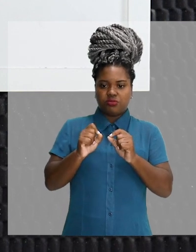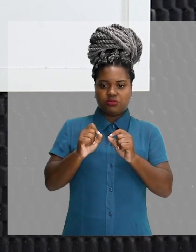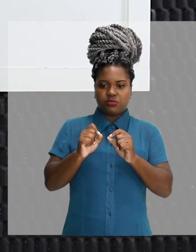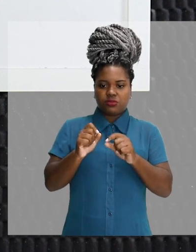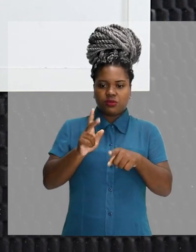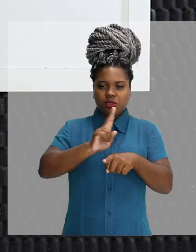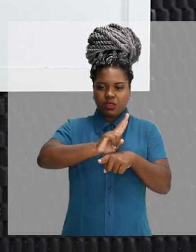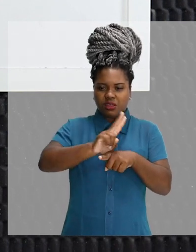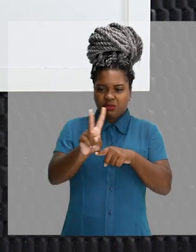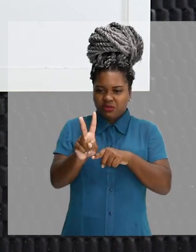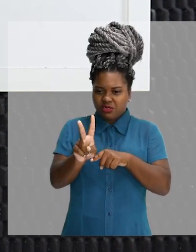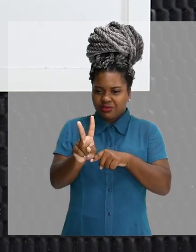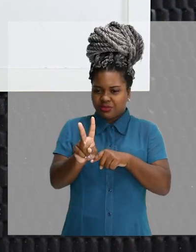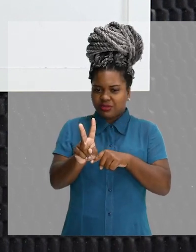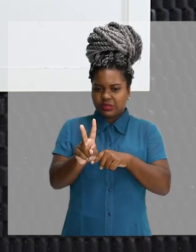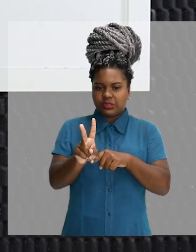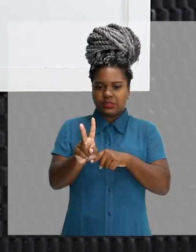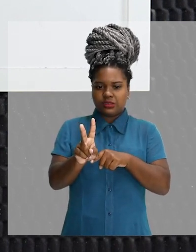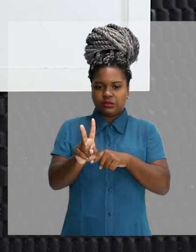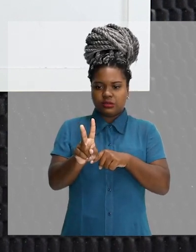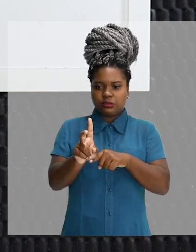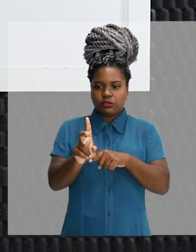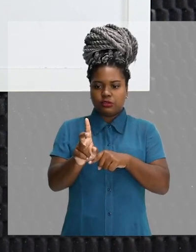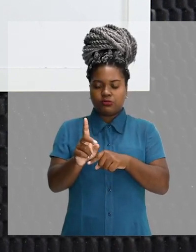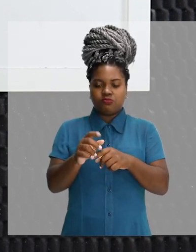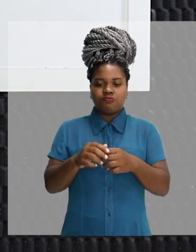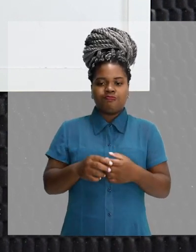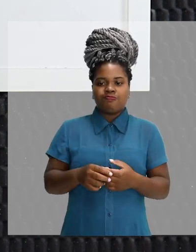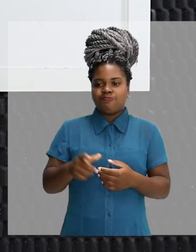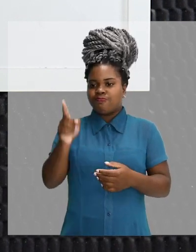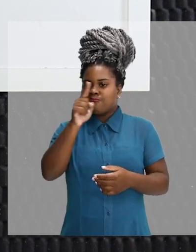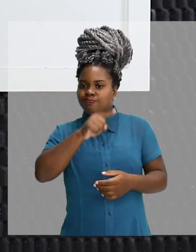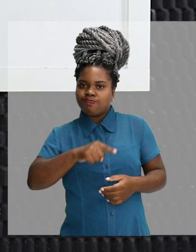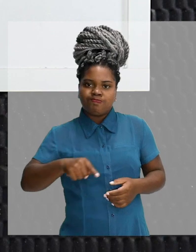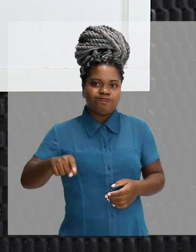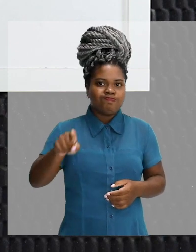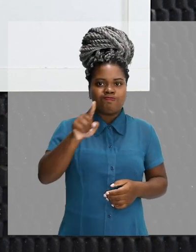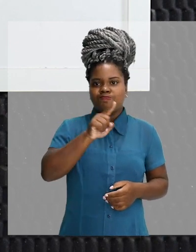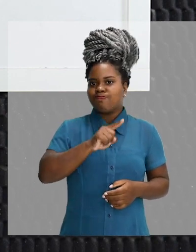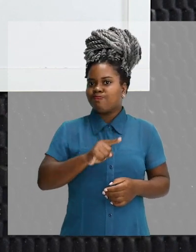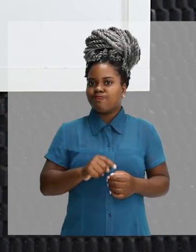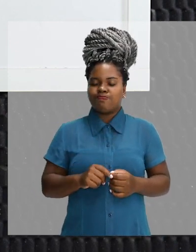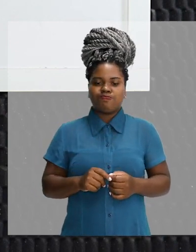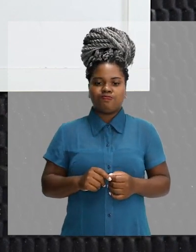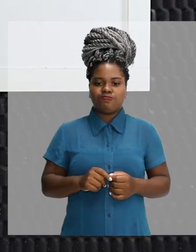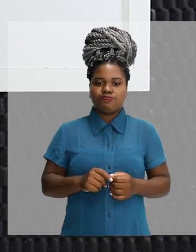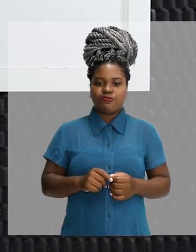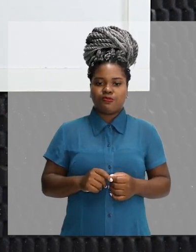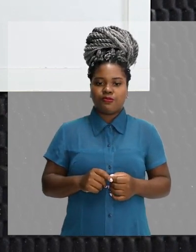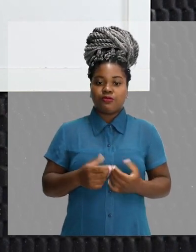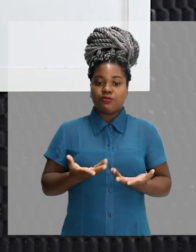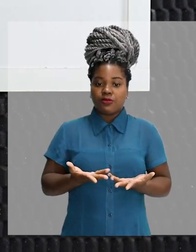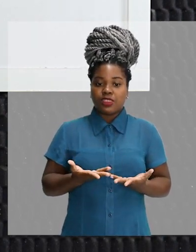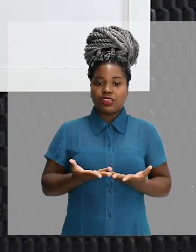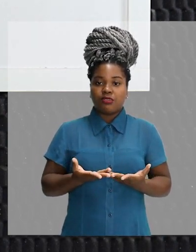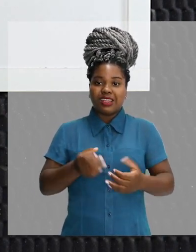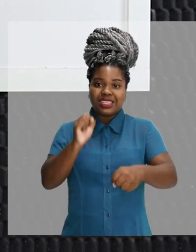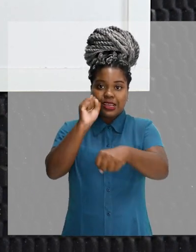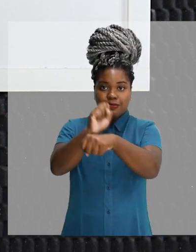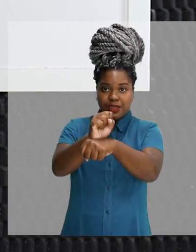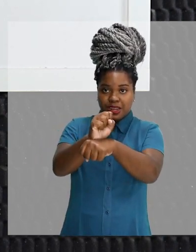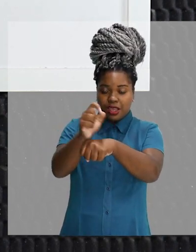a velocidade agindo não no sentido circular, ok? Realmente, essa partícula por algum motivo ela está presa no movimento